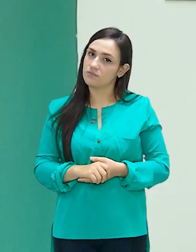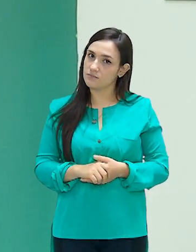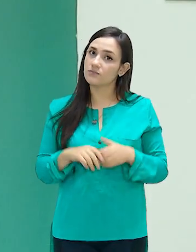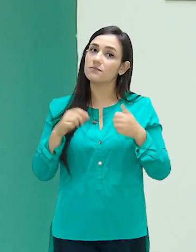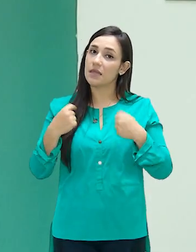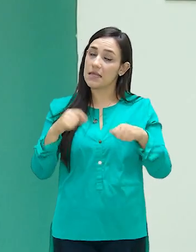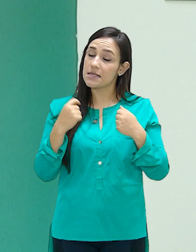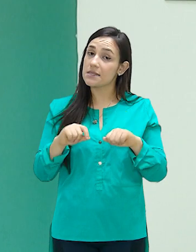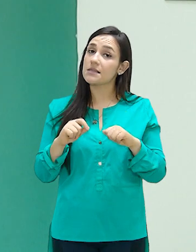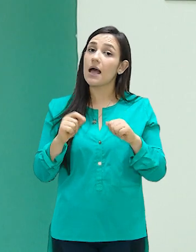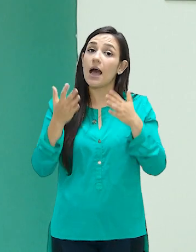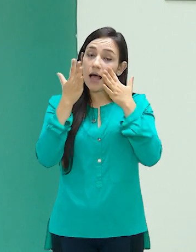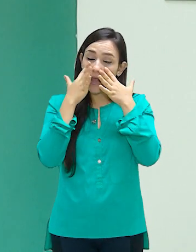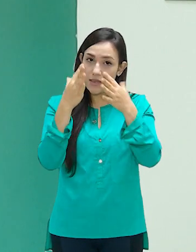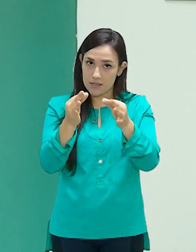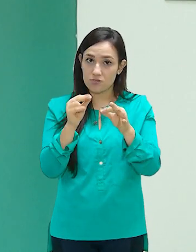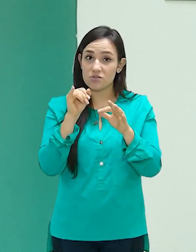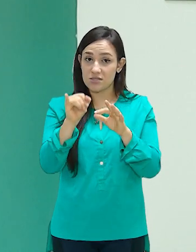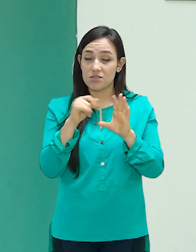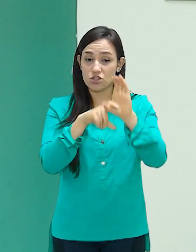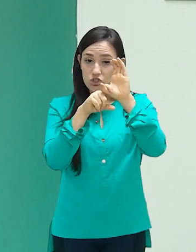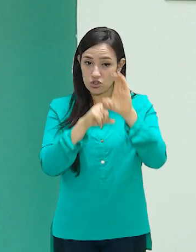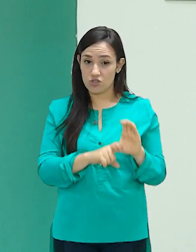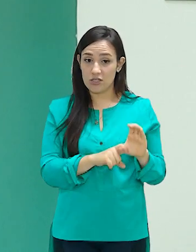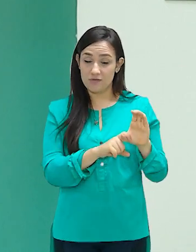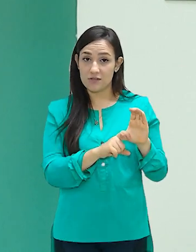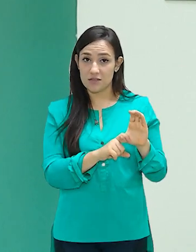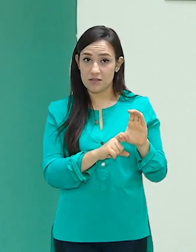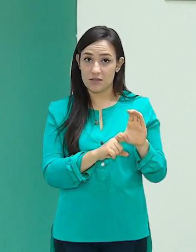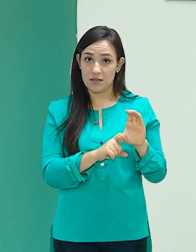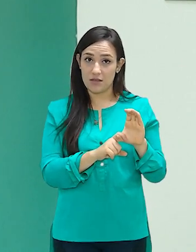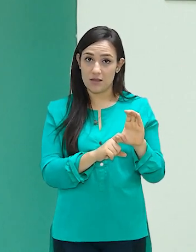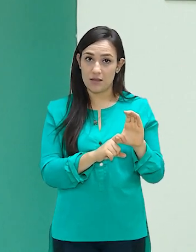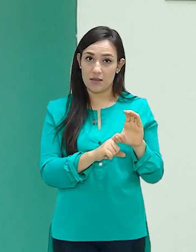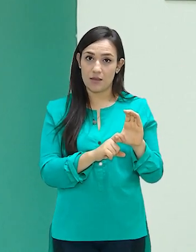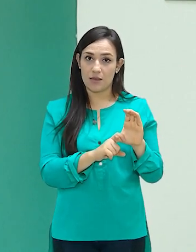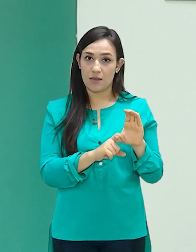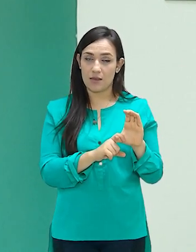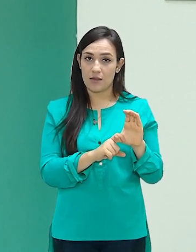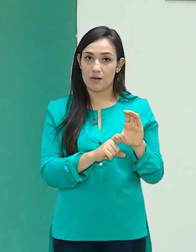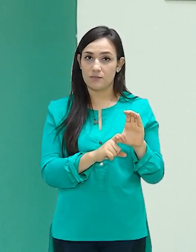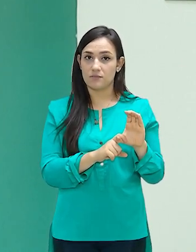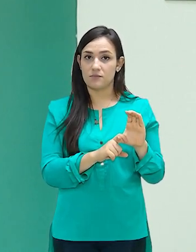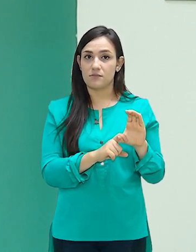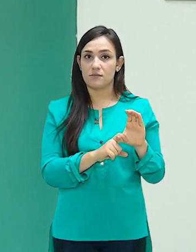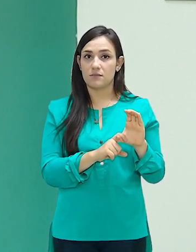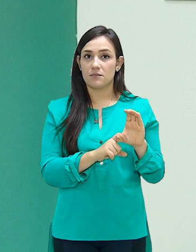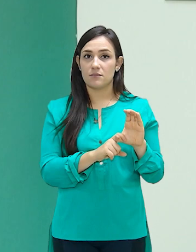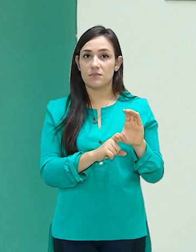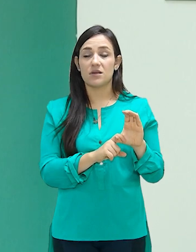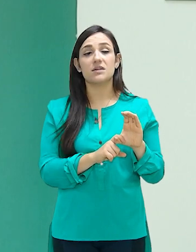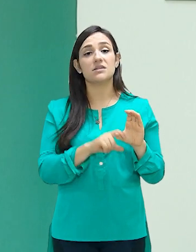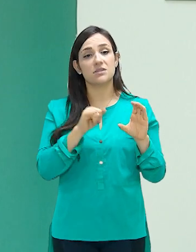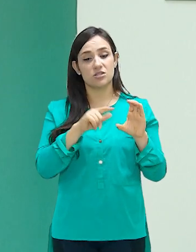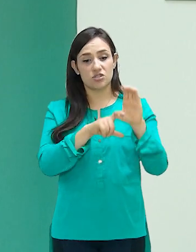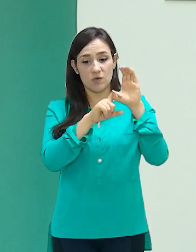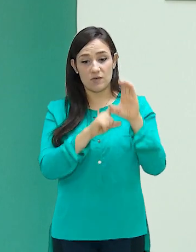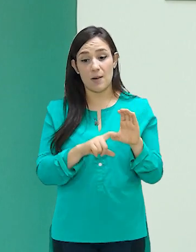que ser observado? Essa dívida, ela foi feita em função do